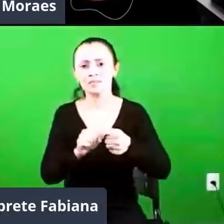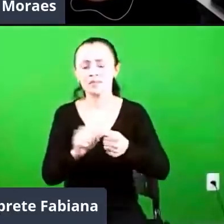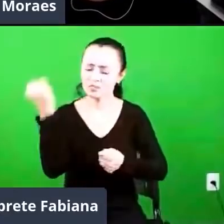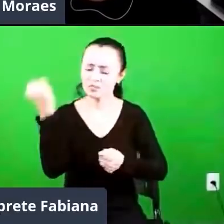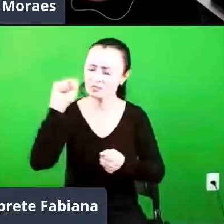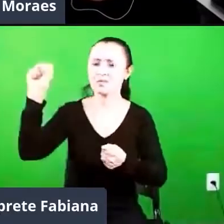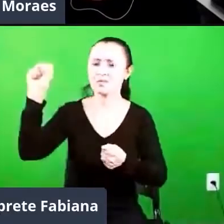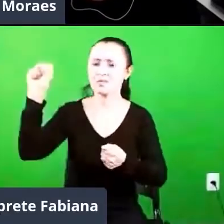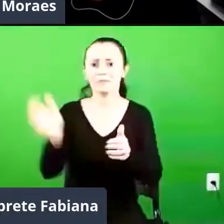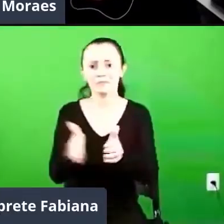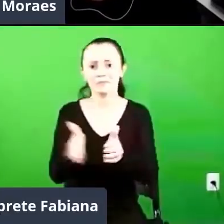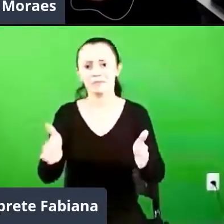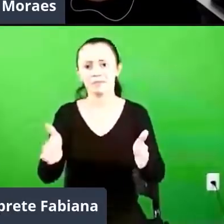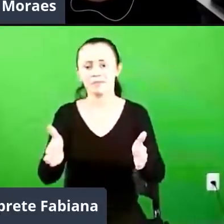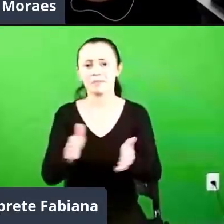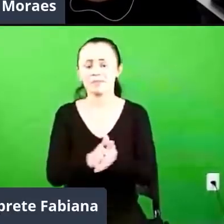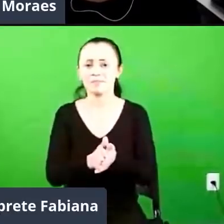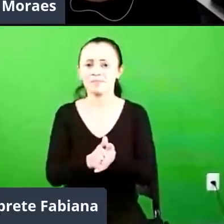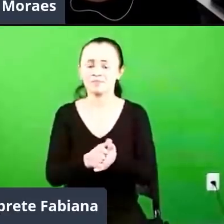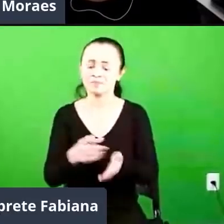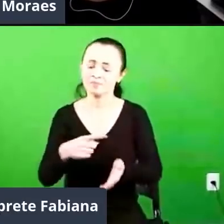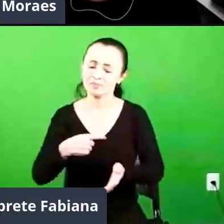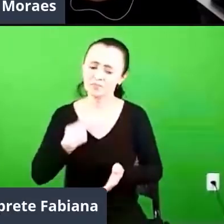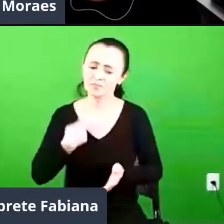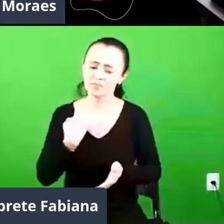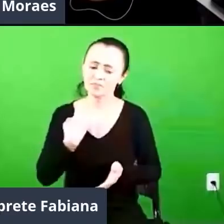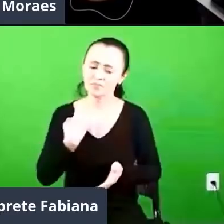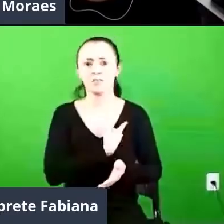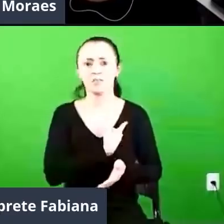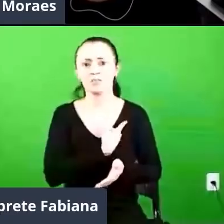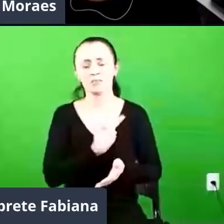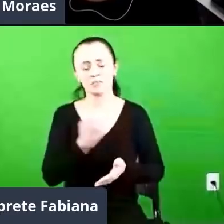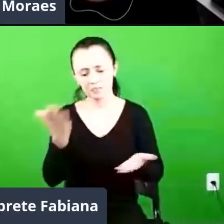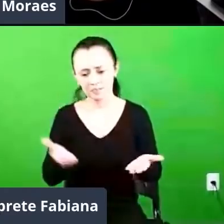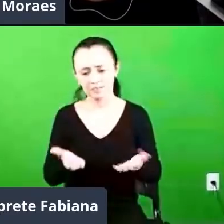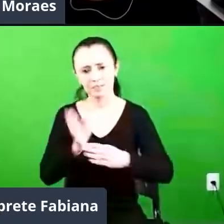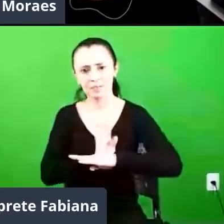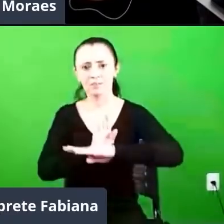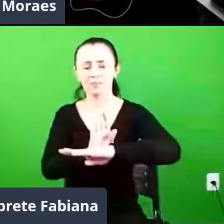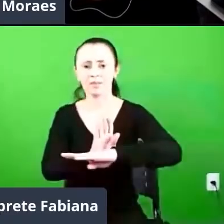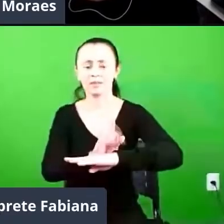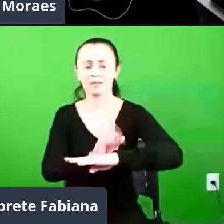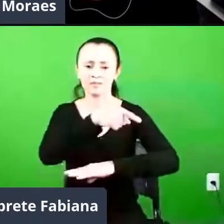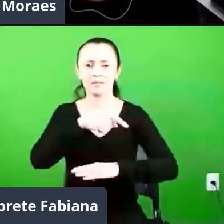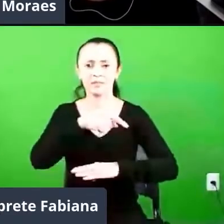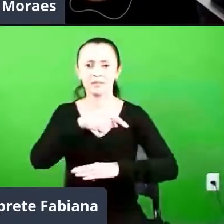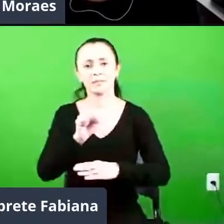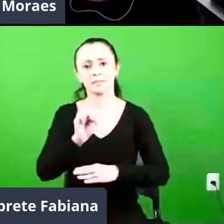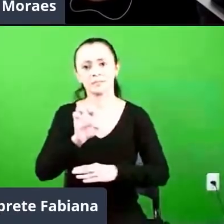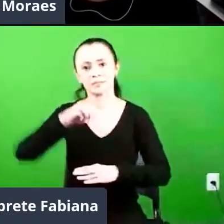empreitada, e nós estamos à disposição da CEMED, né, para qualquer contribuição. Obrigada, boa tarde.